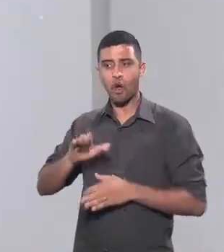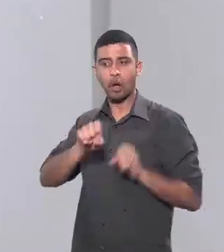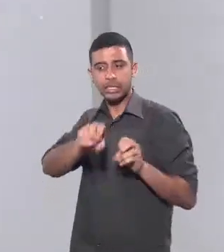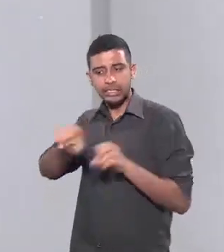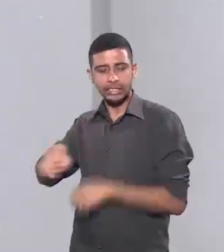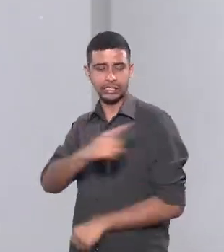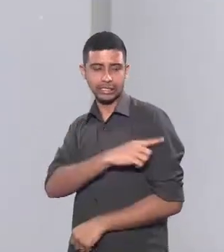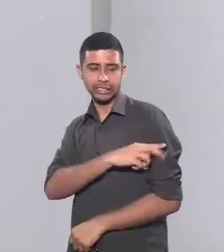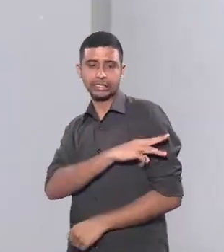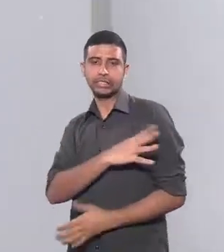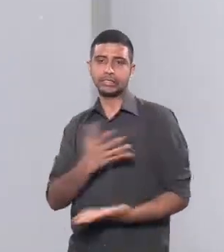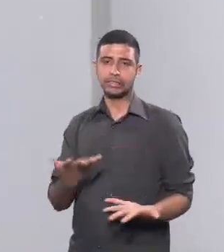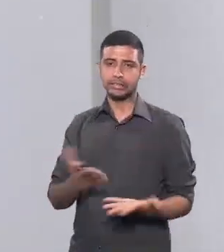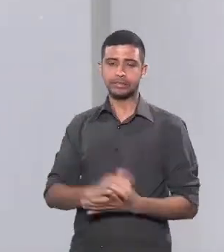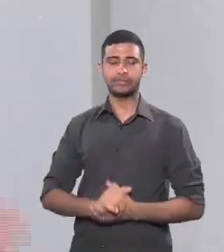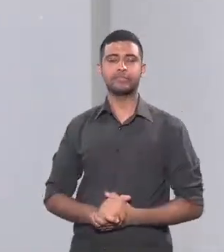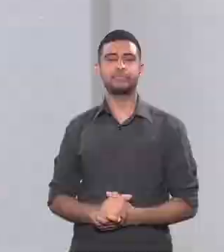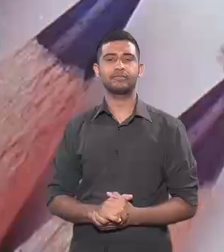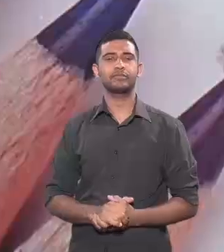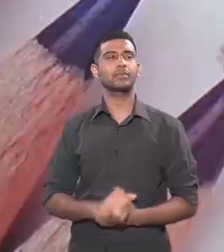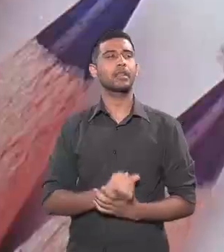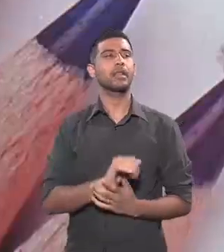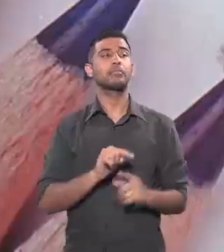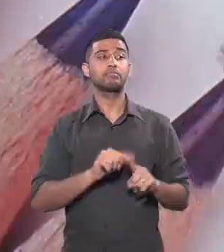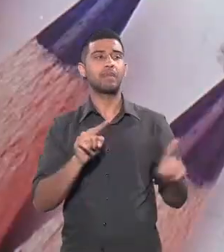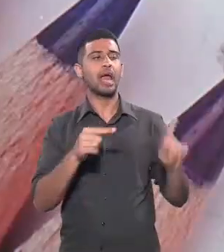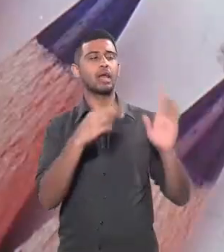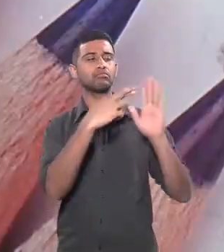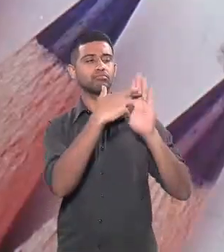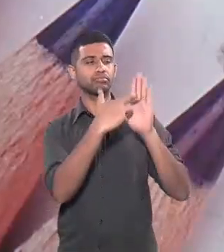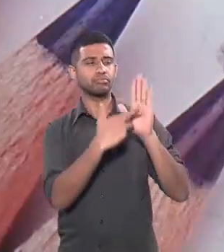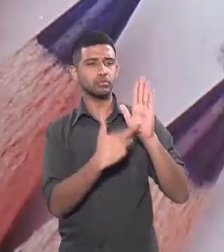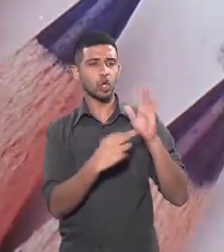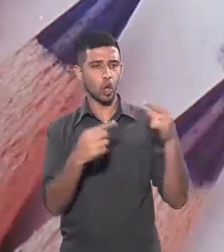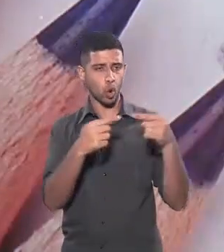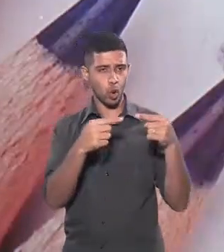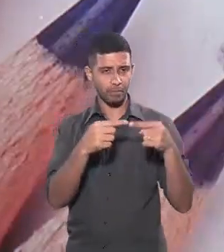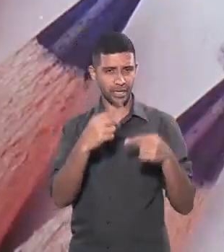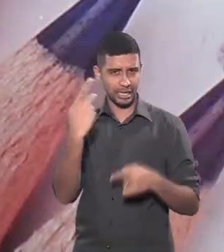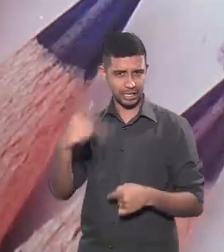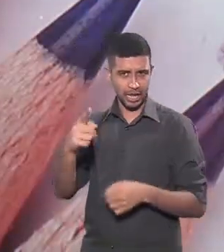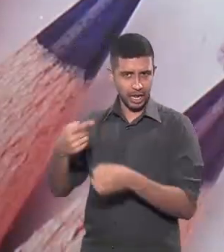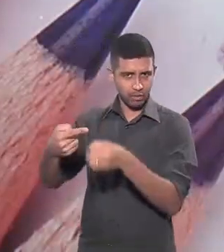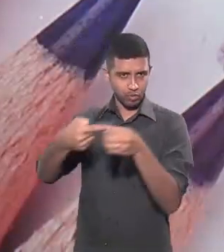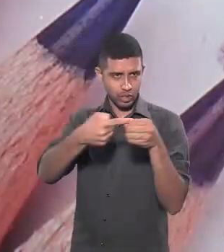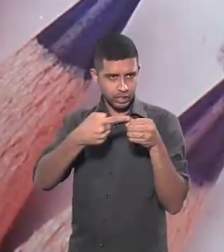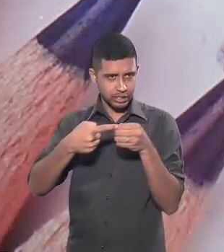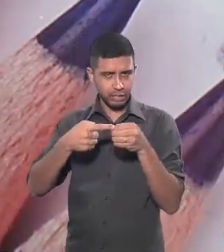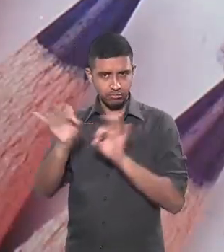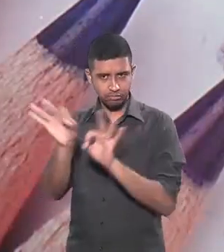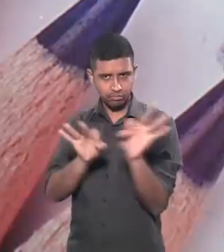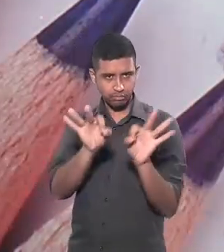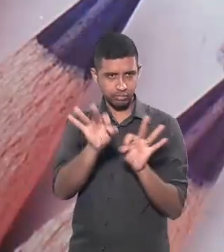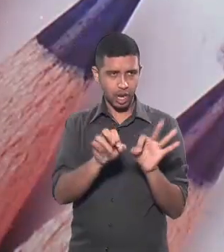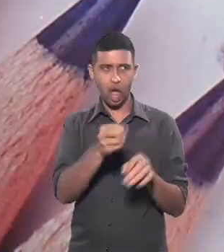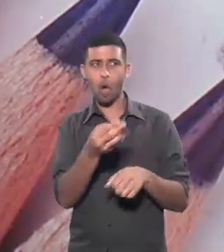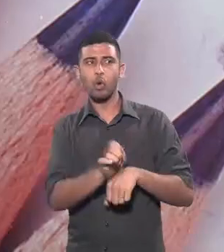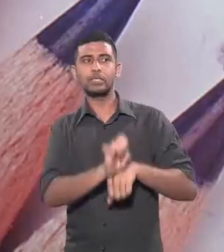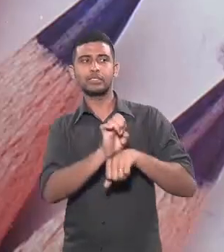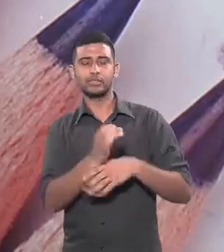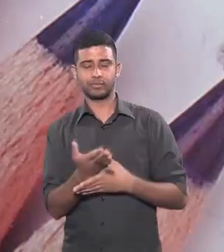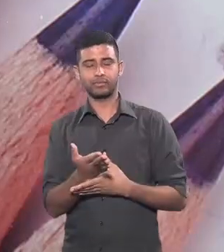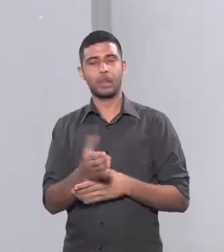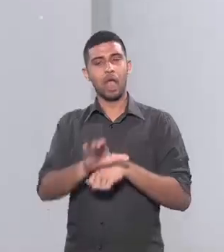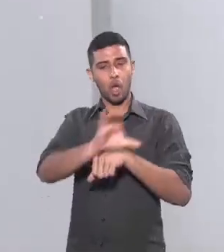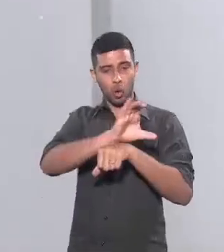vocacionada à educação infantil, em que há necessidade de um zelo. E aí a regulamentação fica por conta dos municípios ou dos estados?